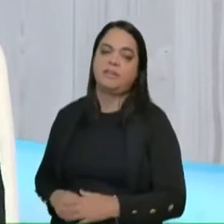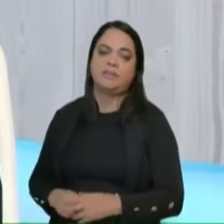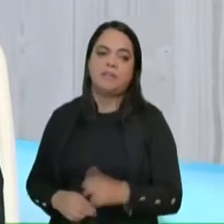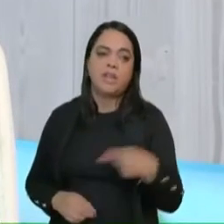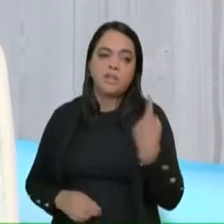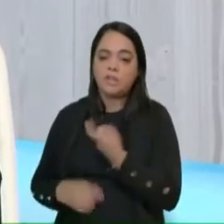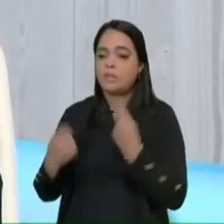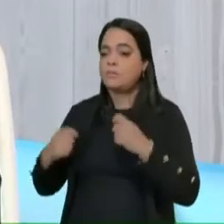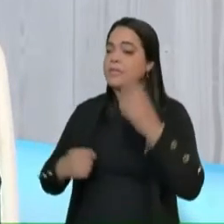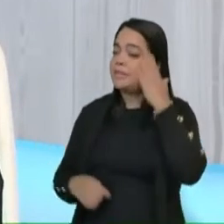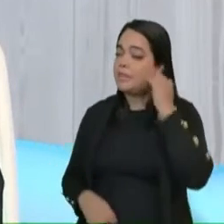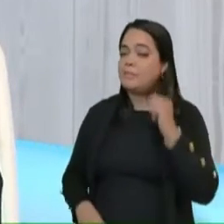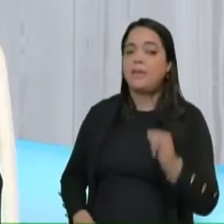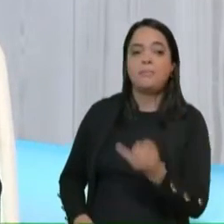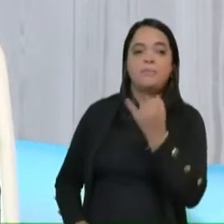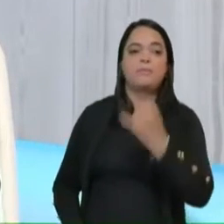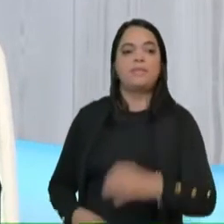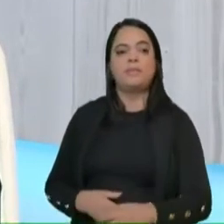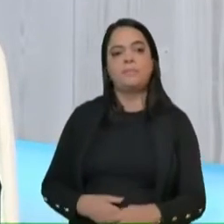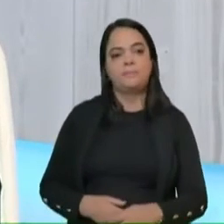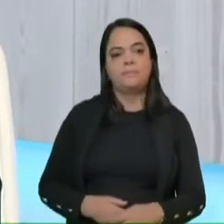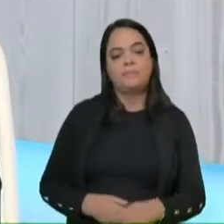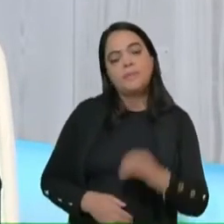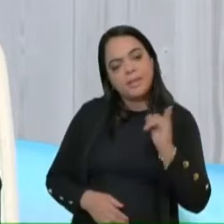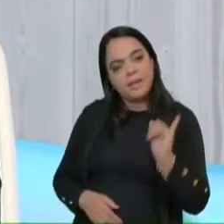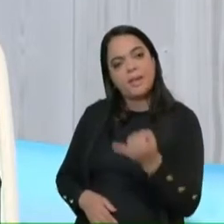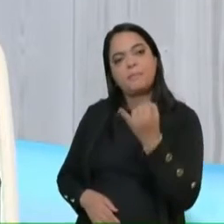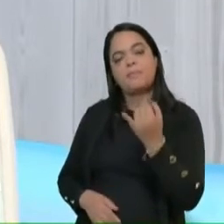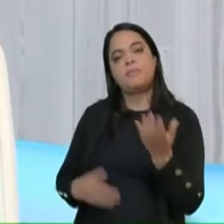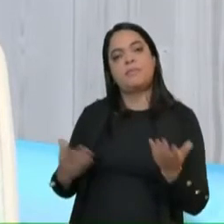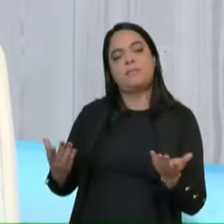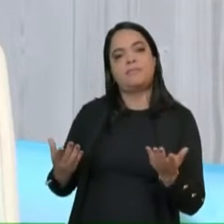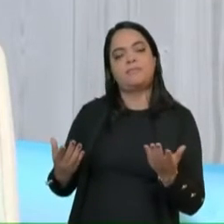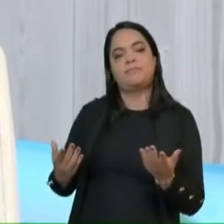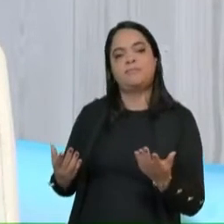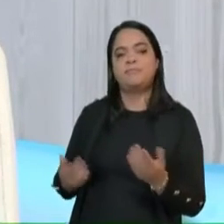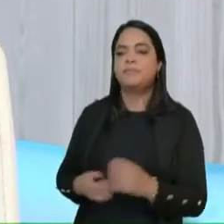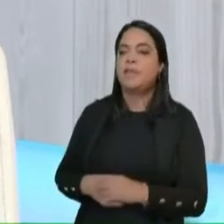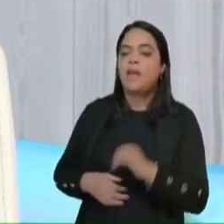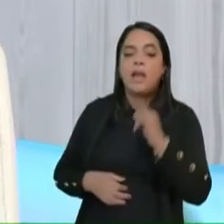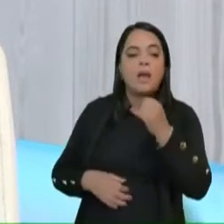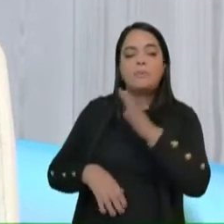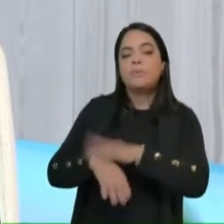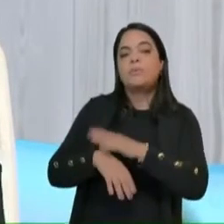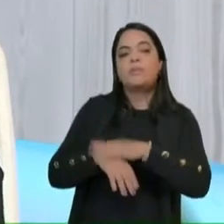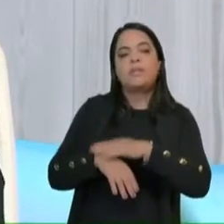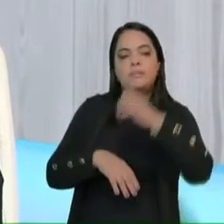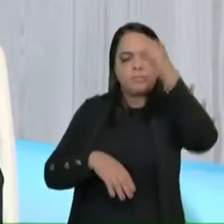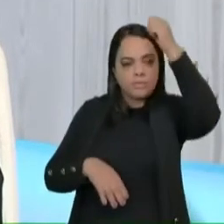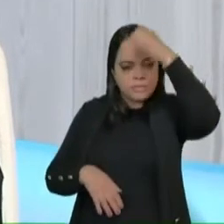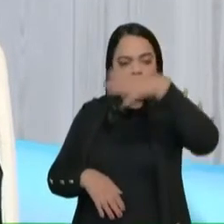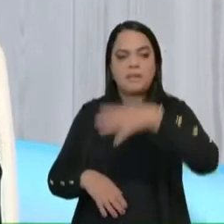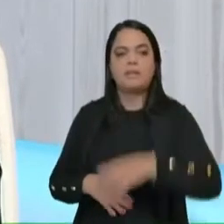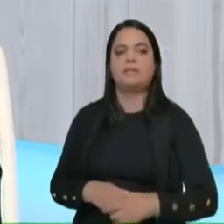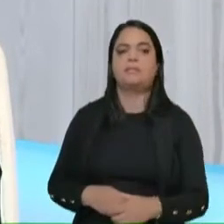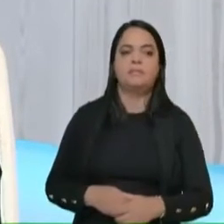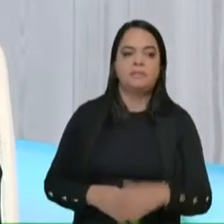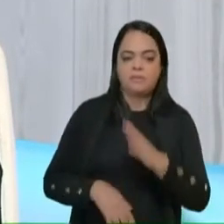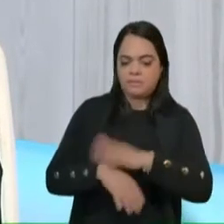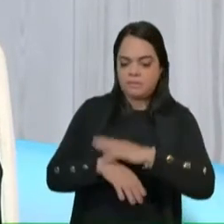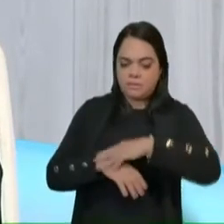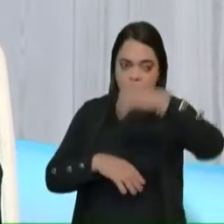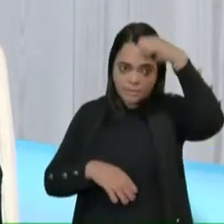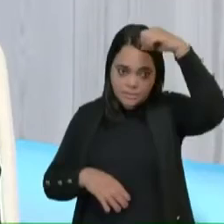que saber aproveitar isso saber aproveitar eu digo que aproveitar o tempo da graça né então esse tempo da